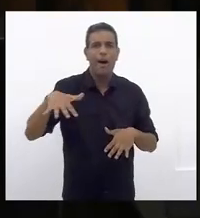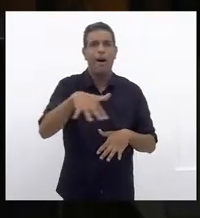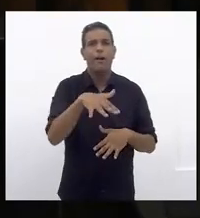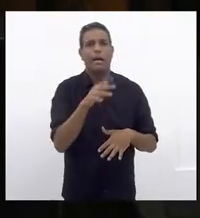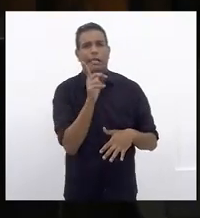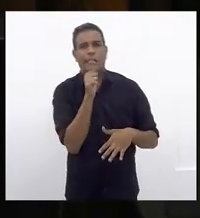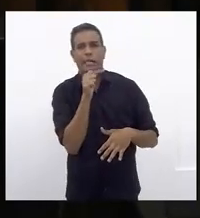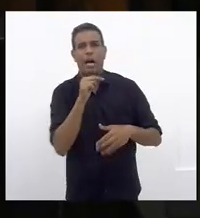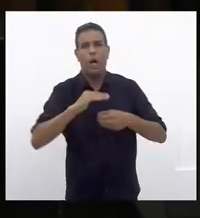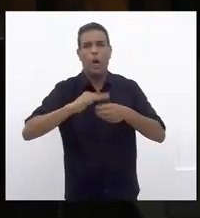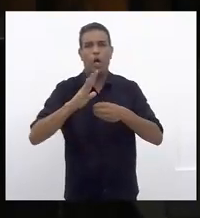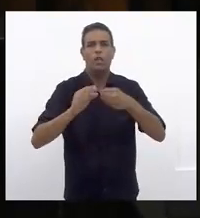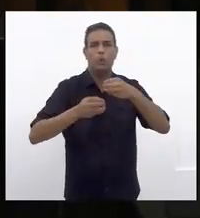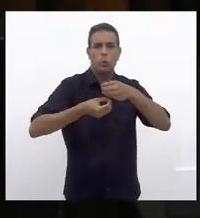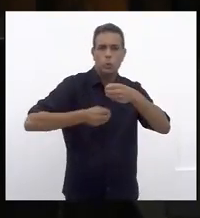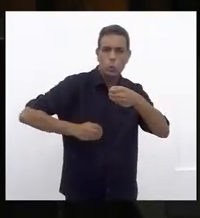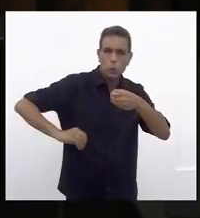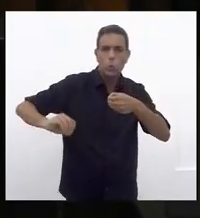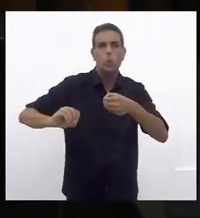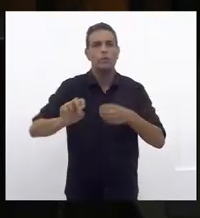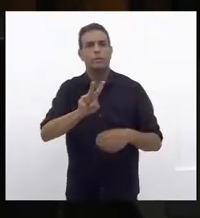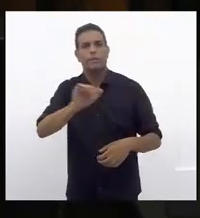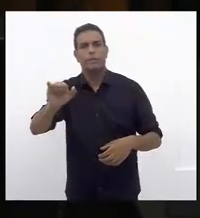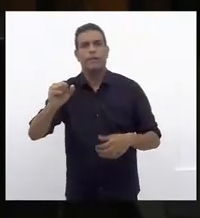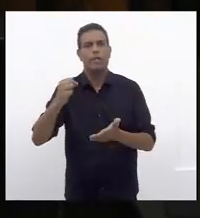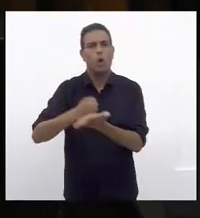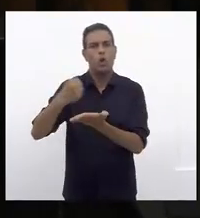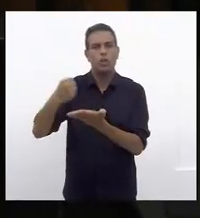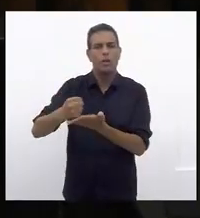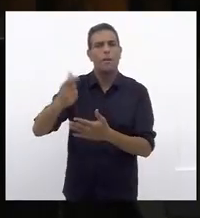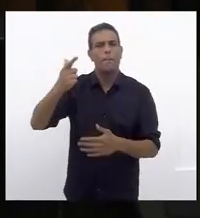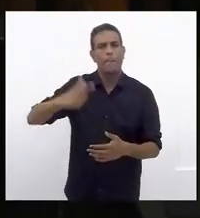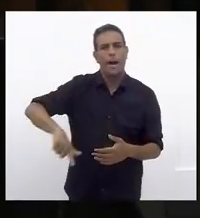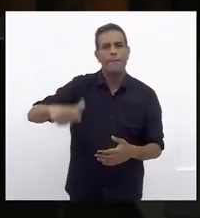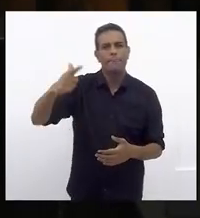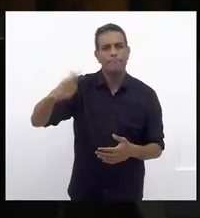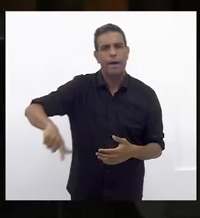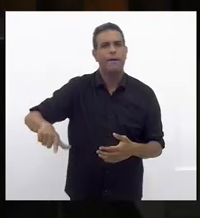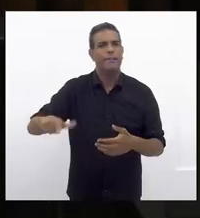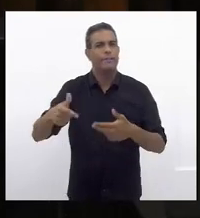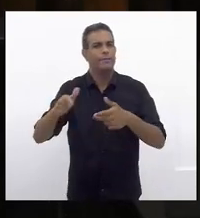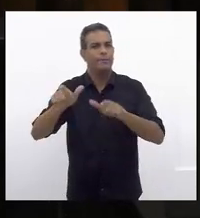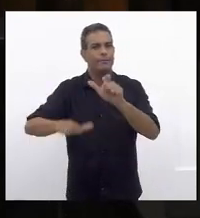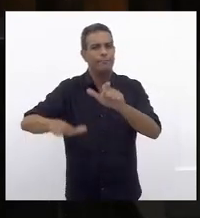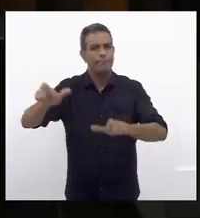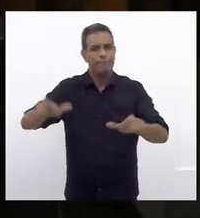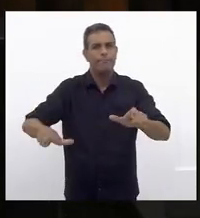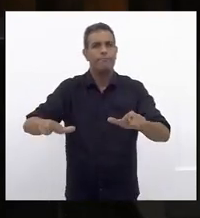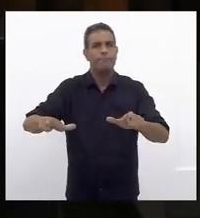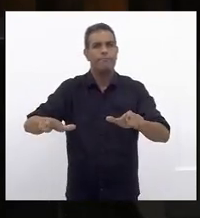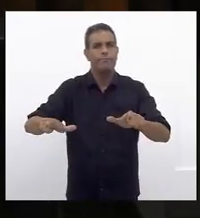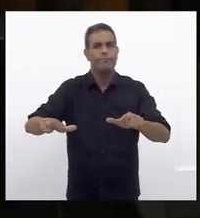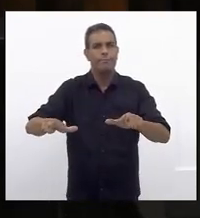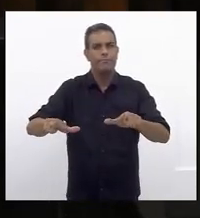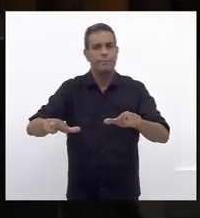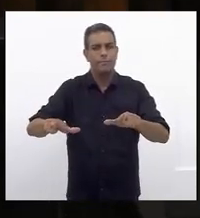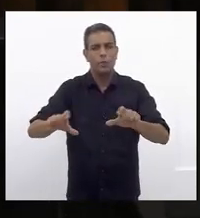esgoto, que vai contratar milhares de novos postos de